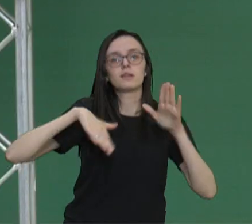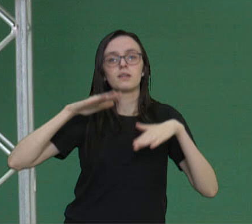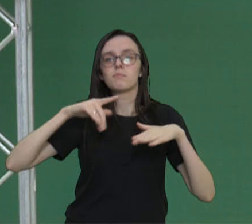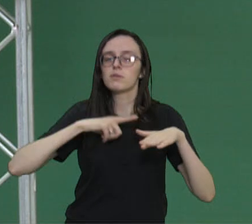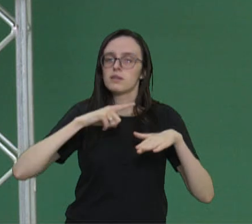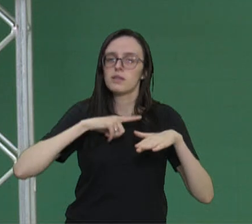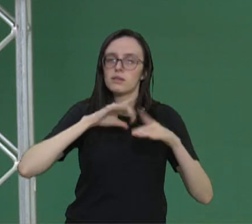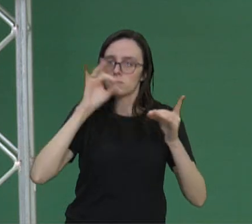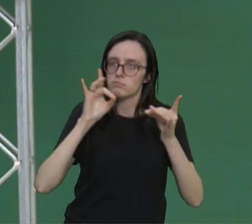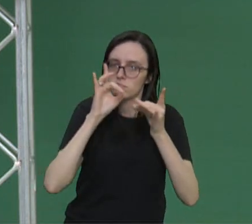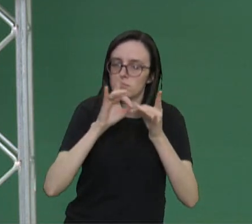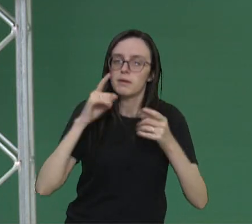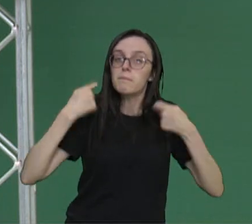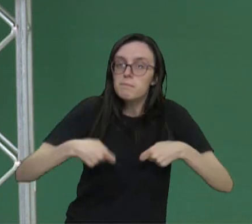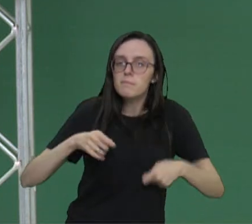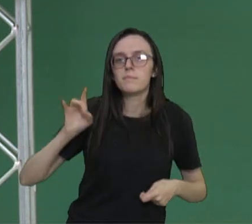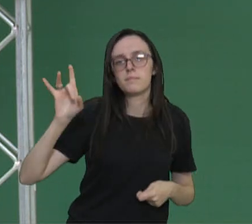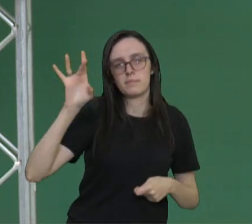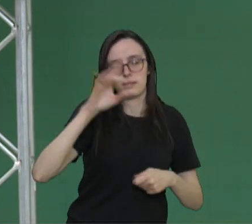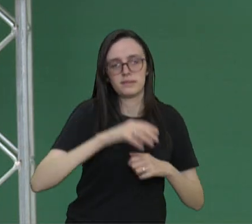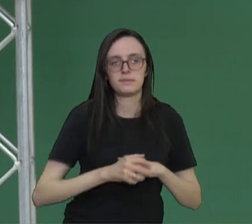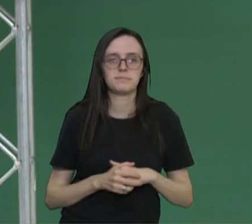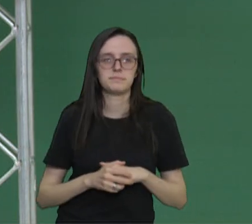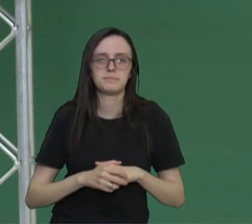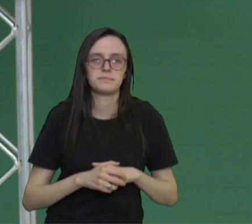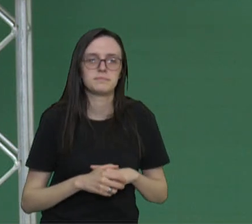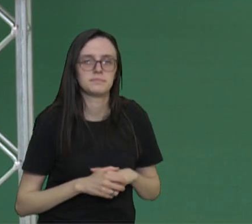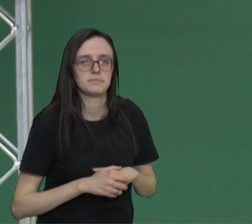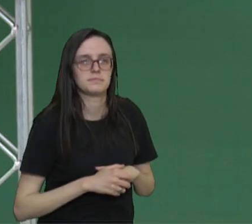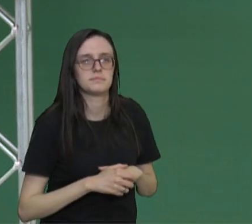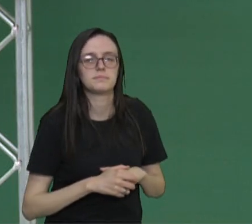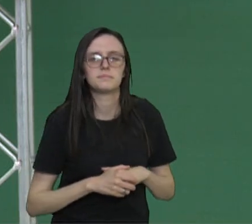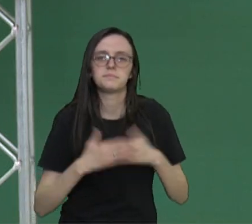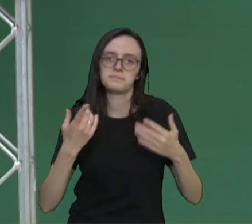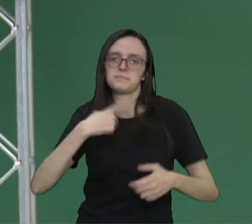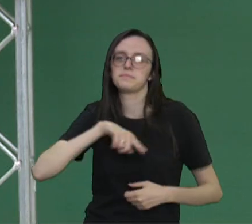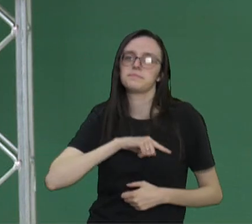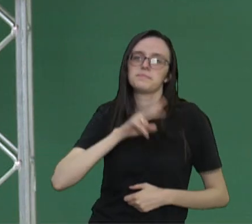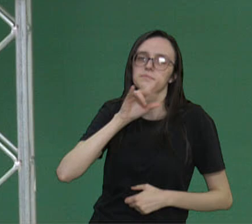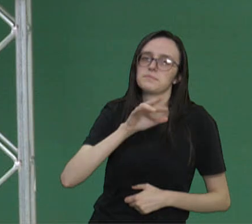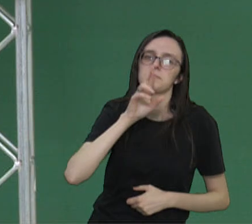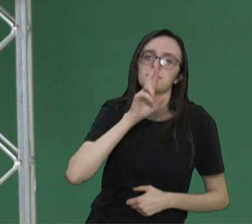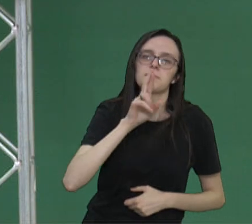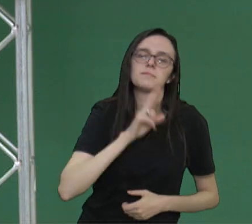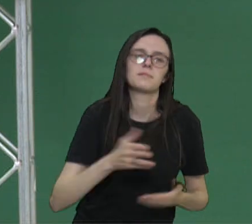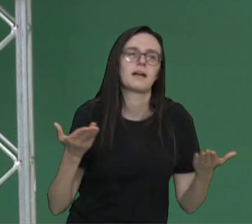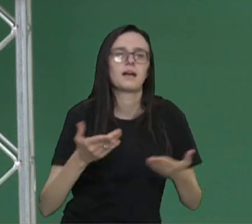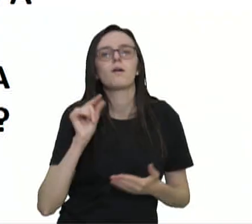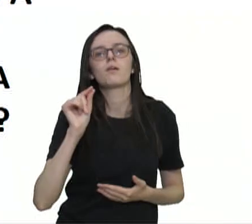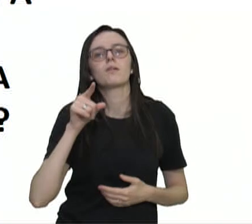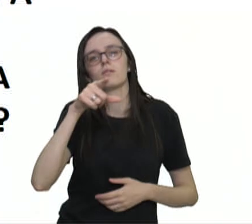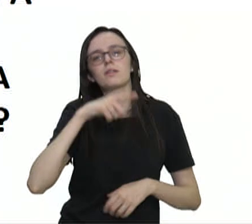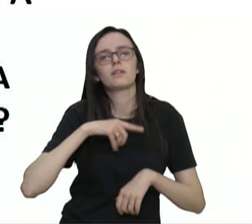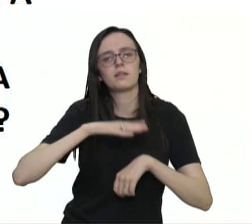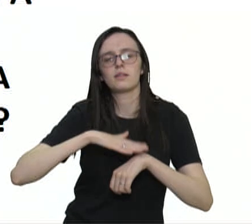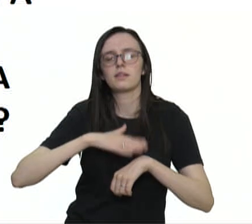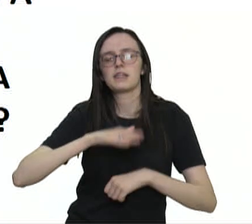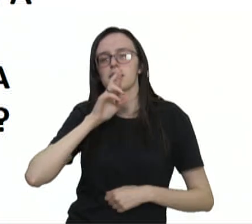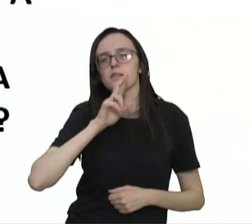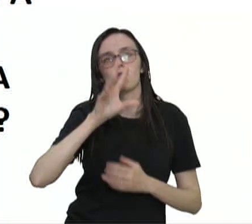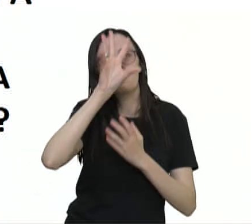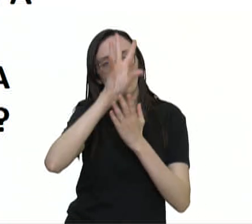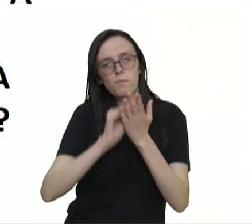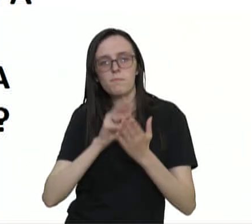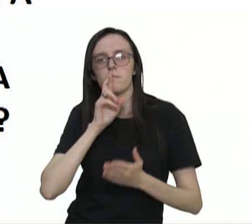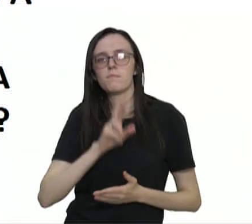necessidades específicas de cada região. E aí nós vamos então responder agora, você terá um tempo para